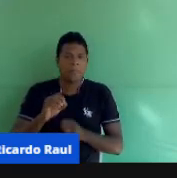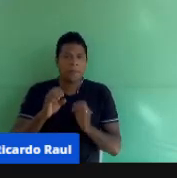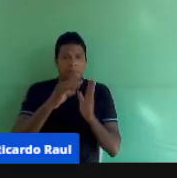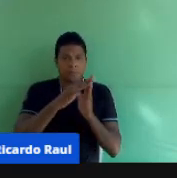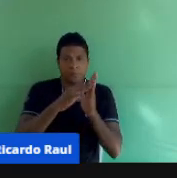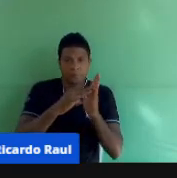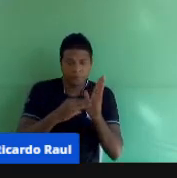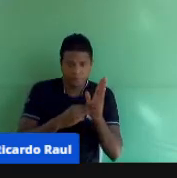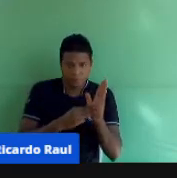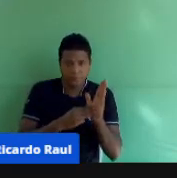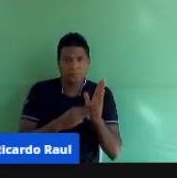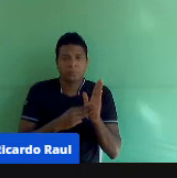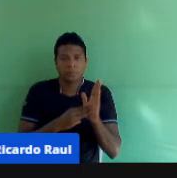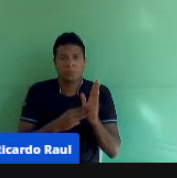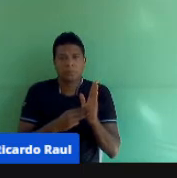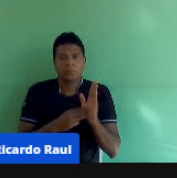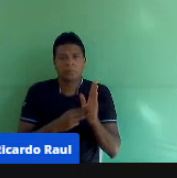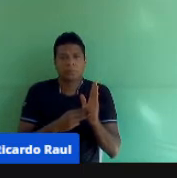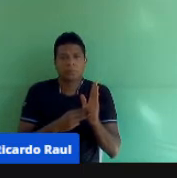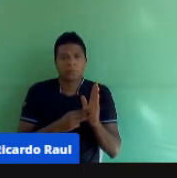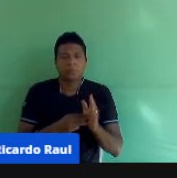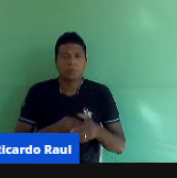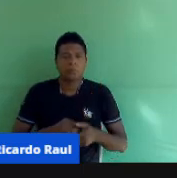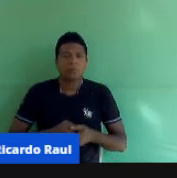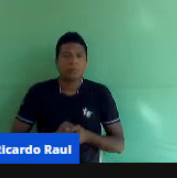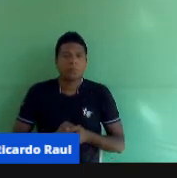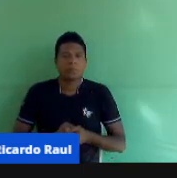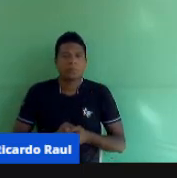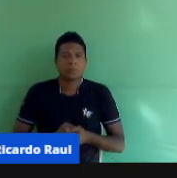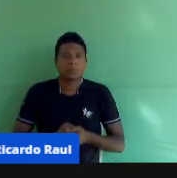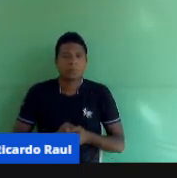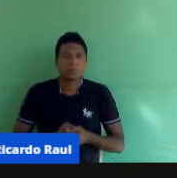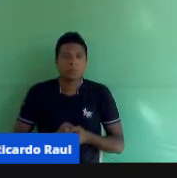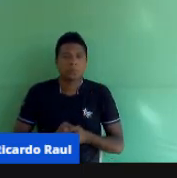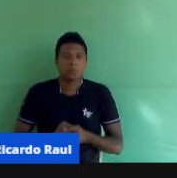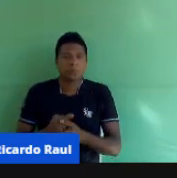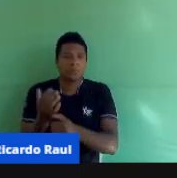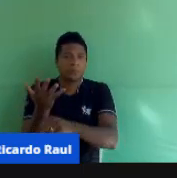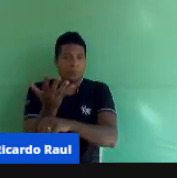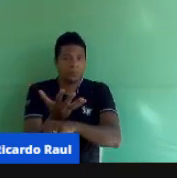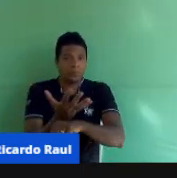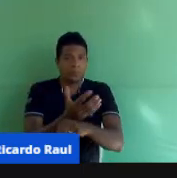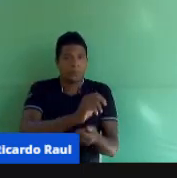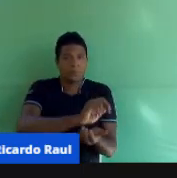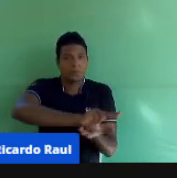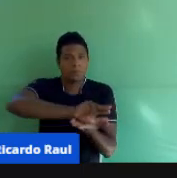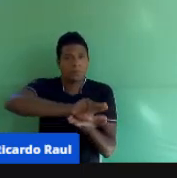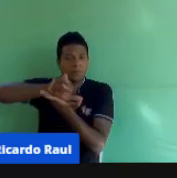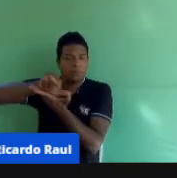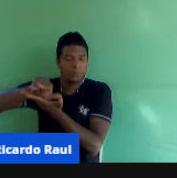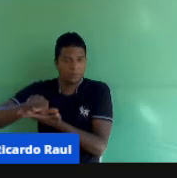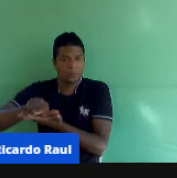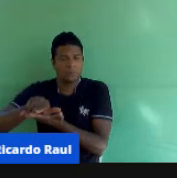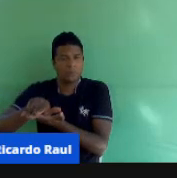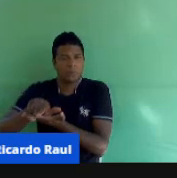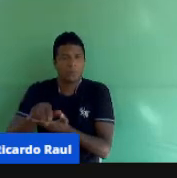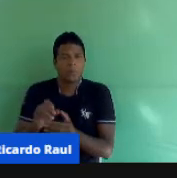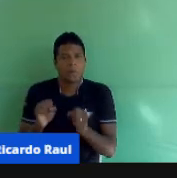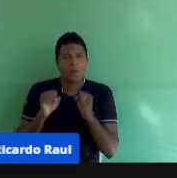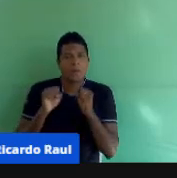metodológico, implica na interdisciplinaridade. Ou seja, é, a gente